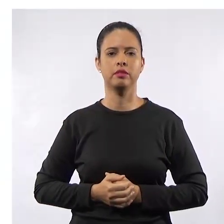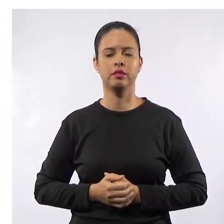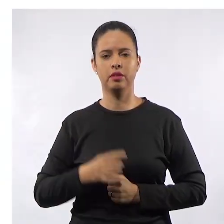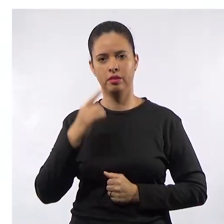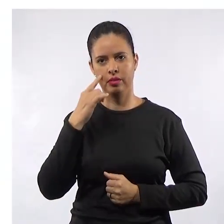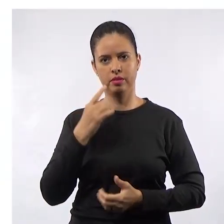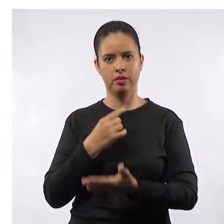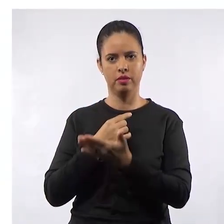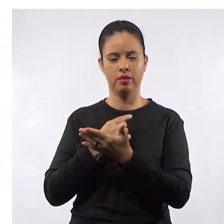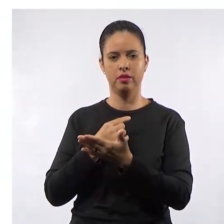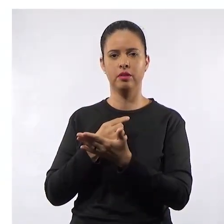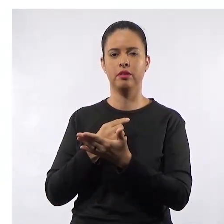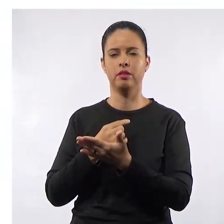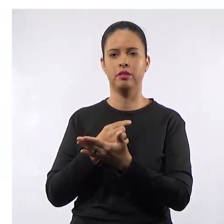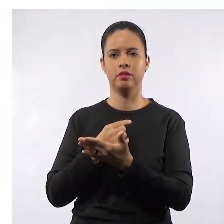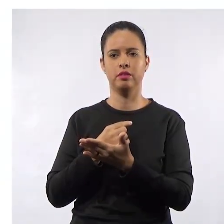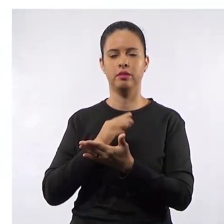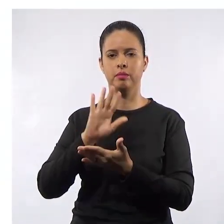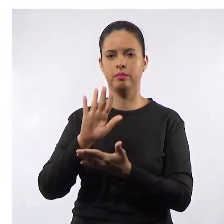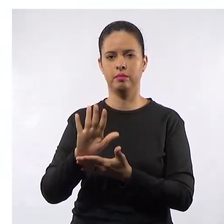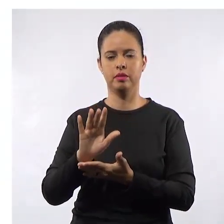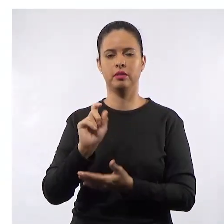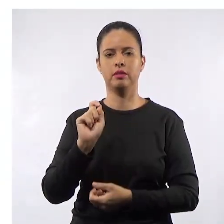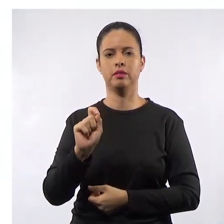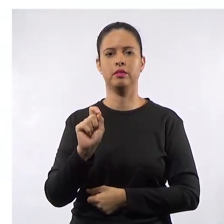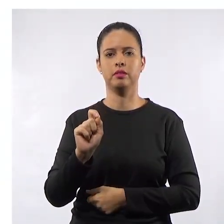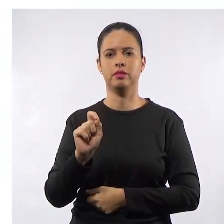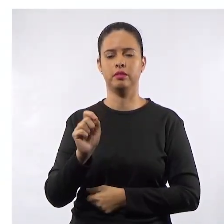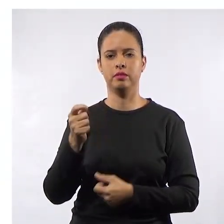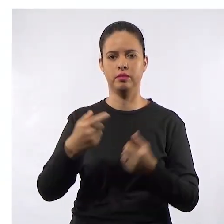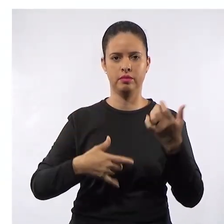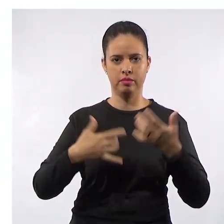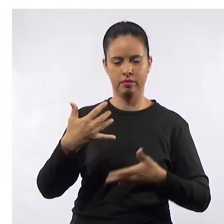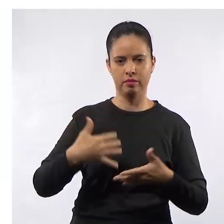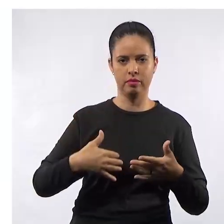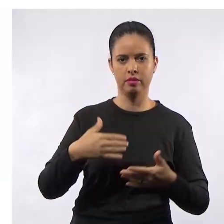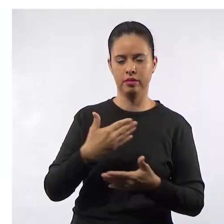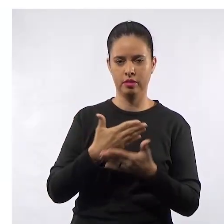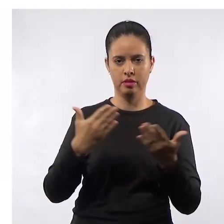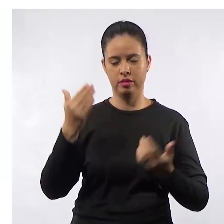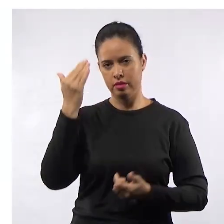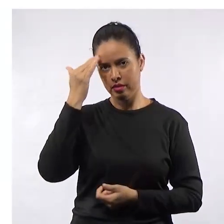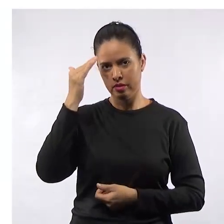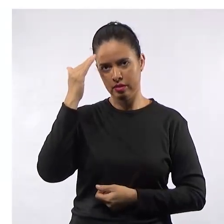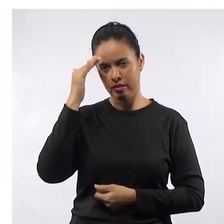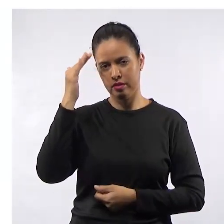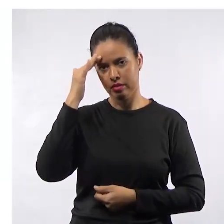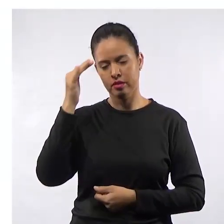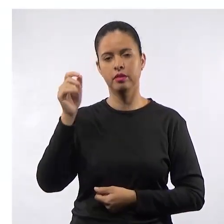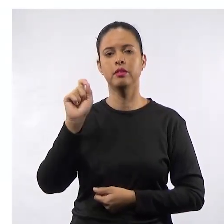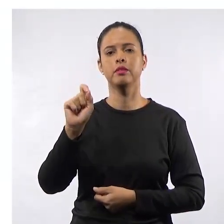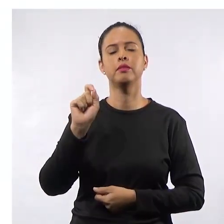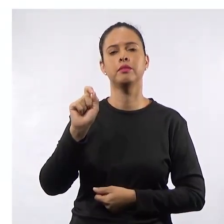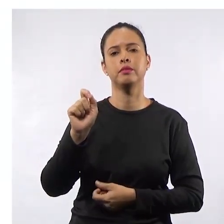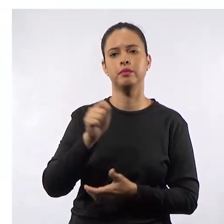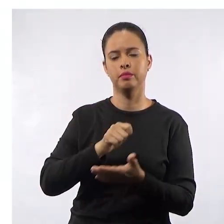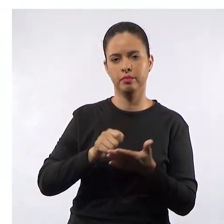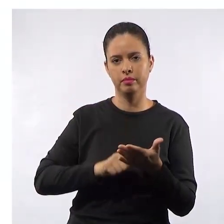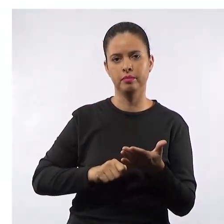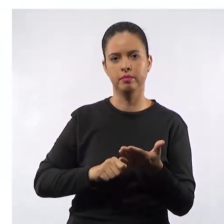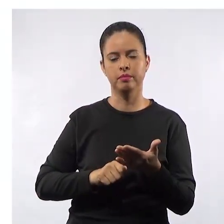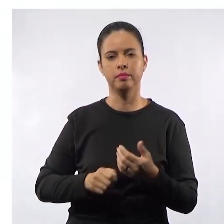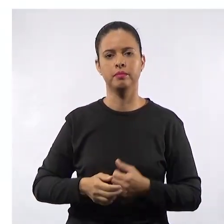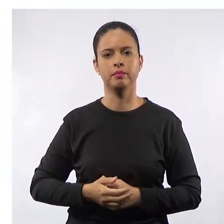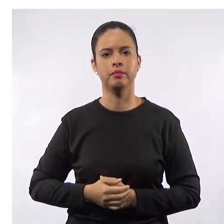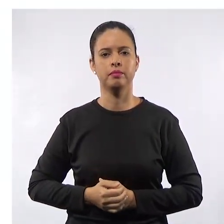peço desculpas aí pela caligrafia, né? Mas eu vou falando aqui, vocês não conseguindo compreender o que eu estou aqui a